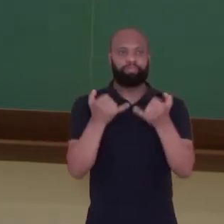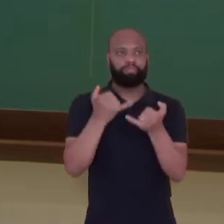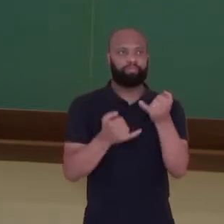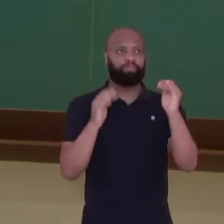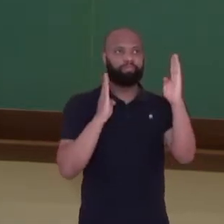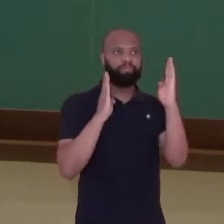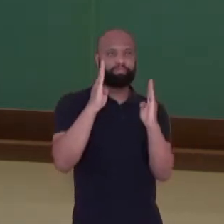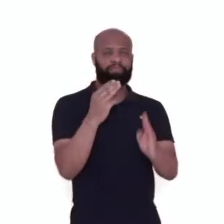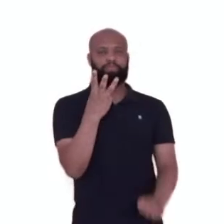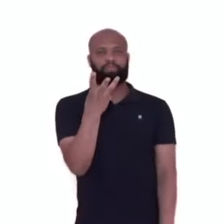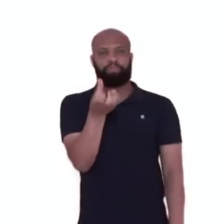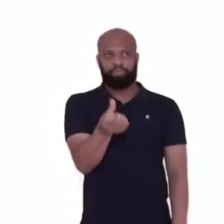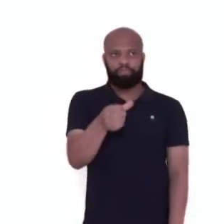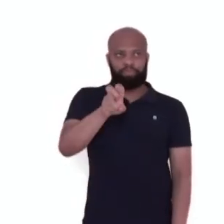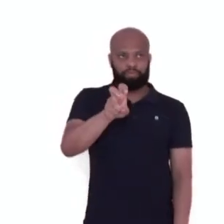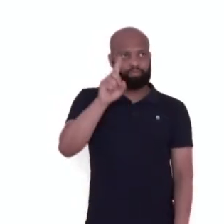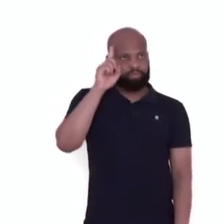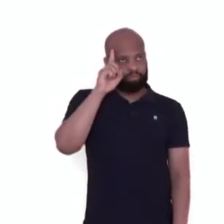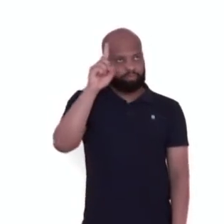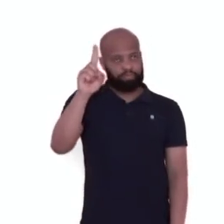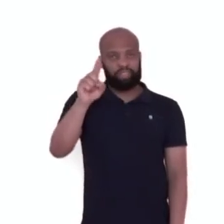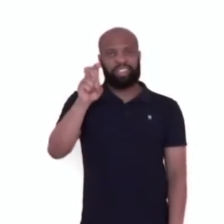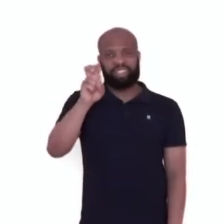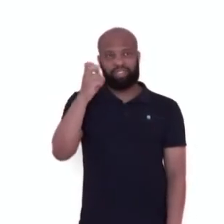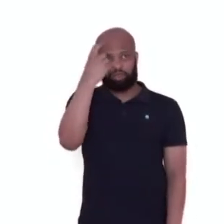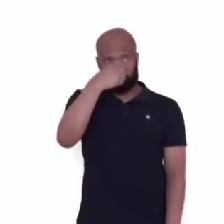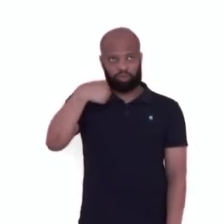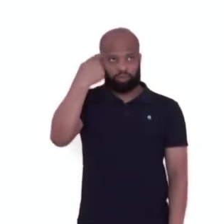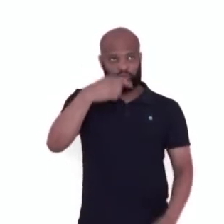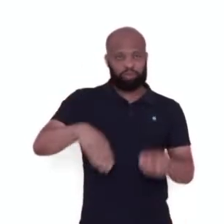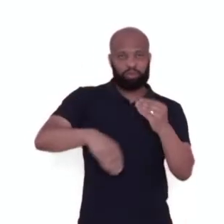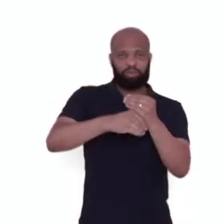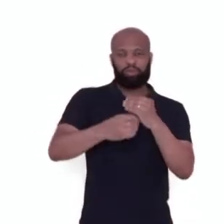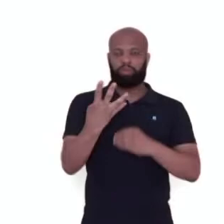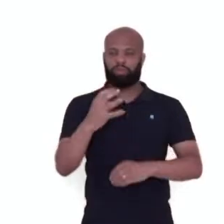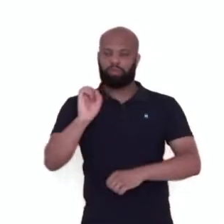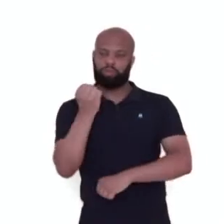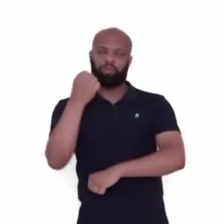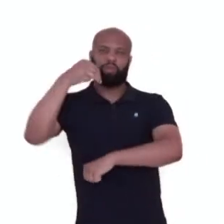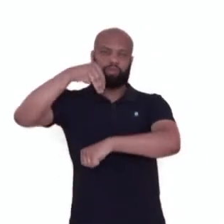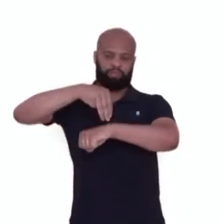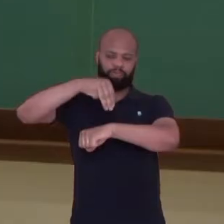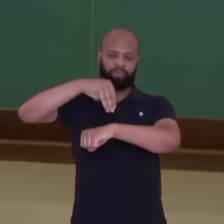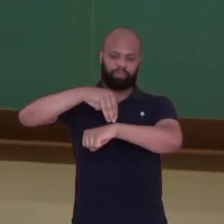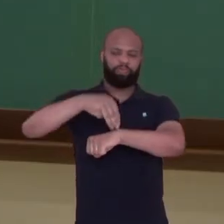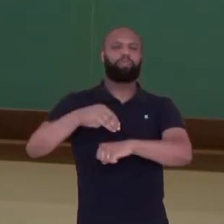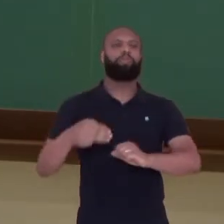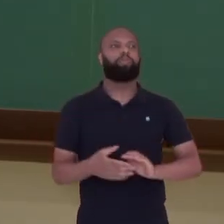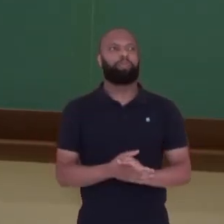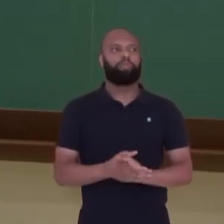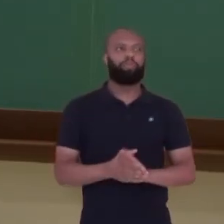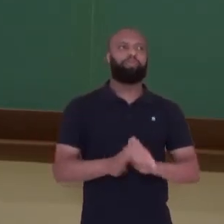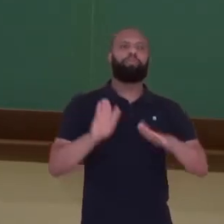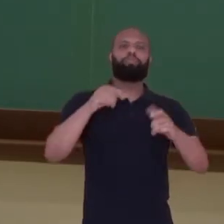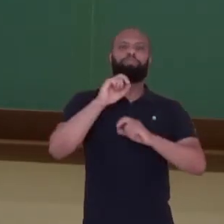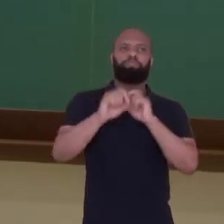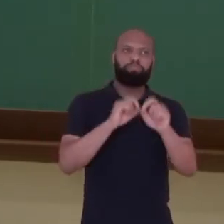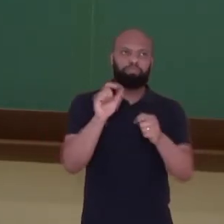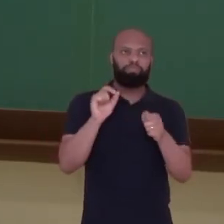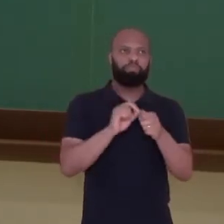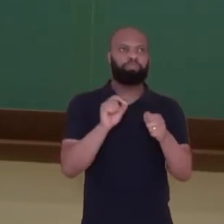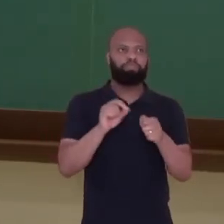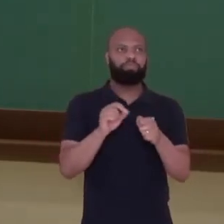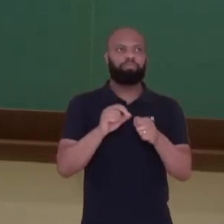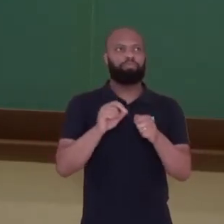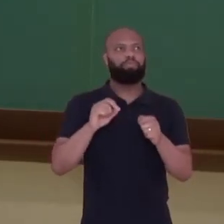duração, 365 dias, com 5 horas e 48 minutos, o que nós transformamos,